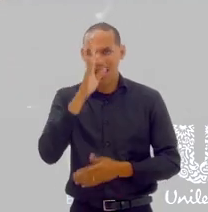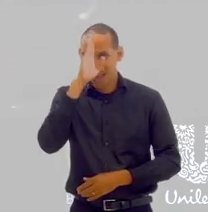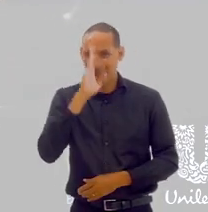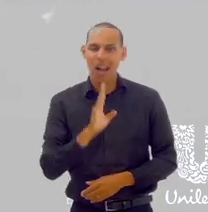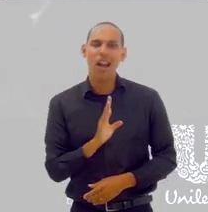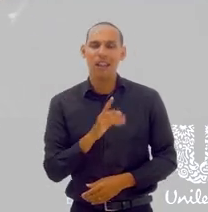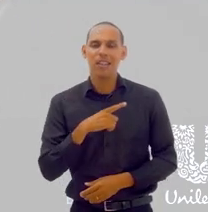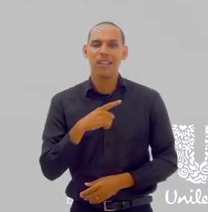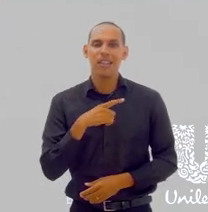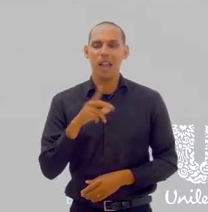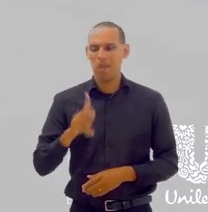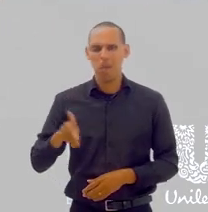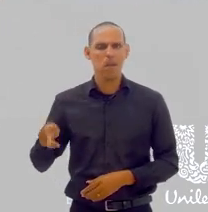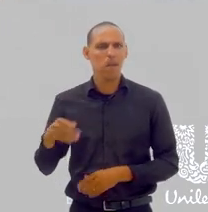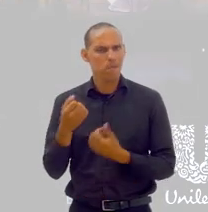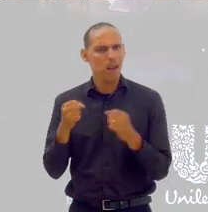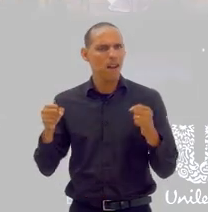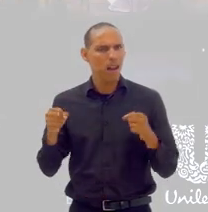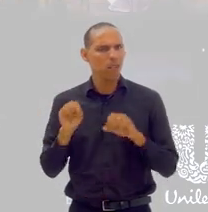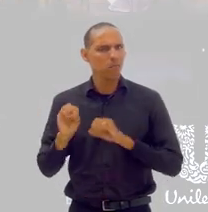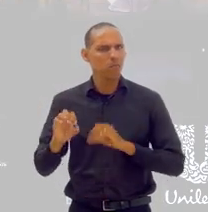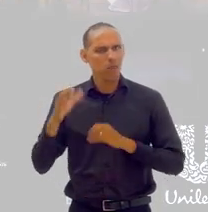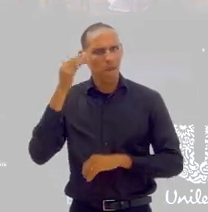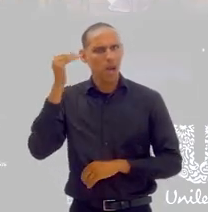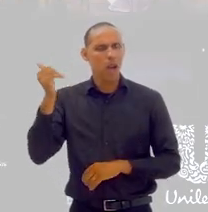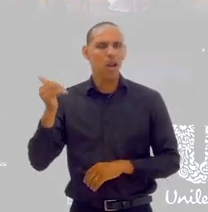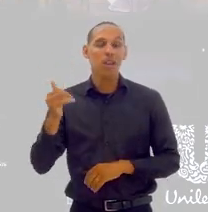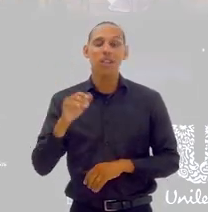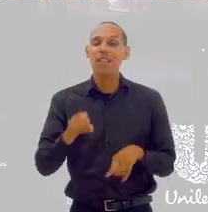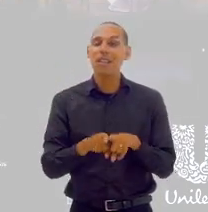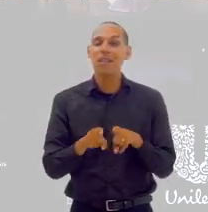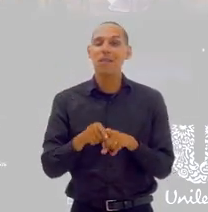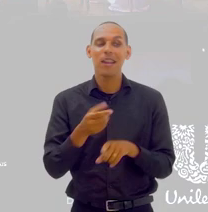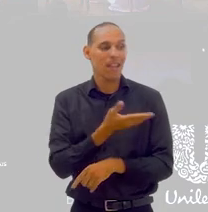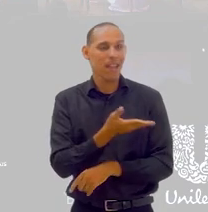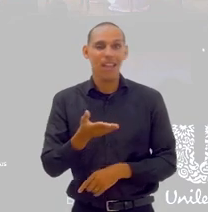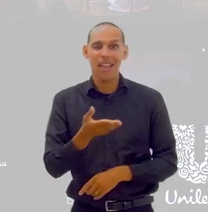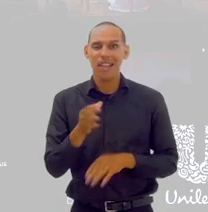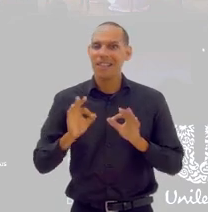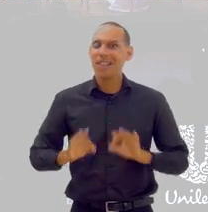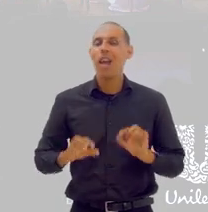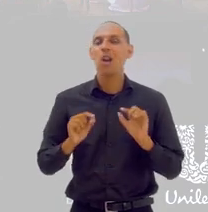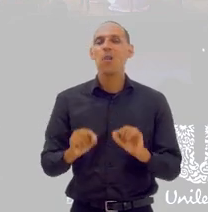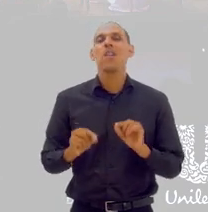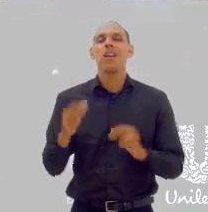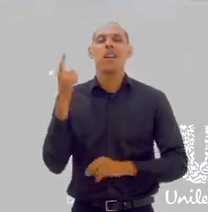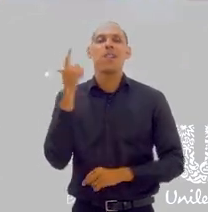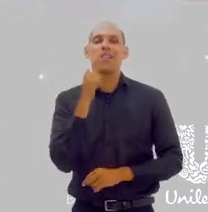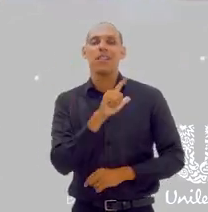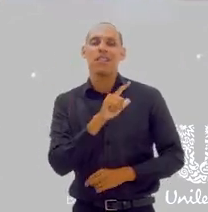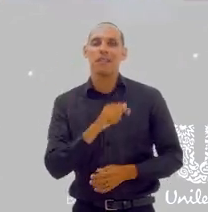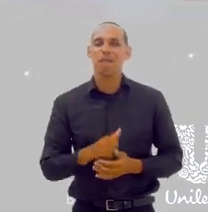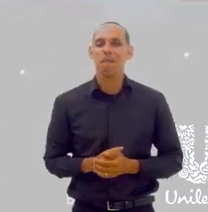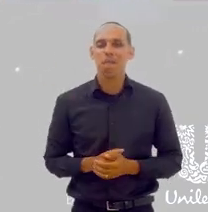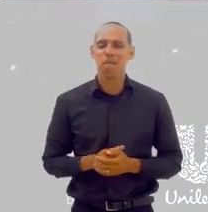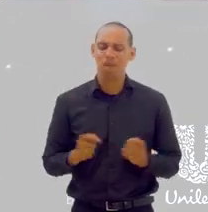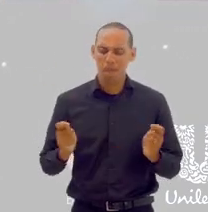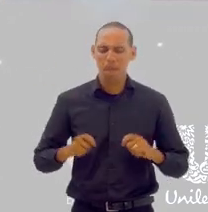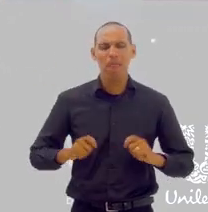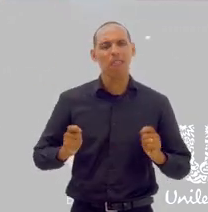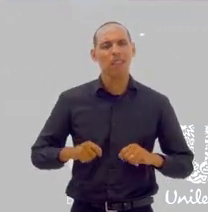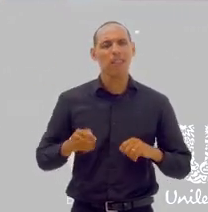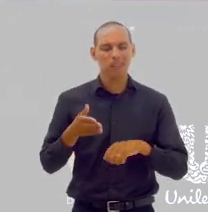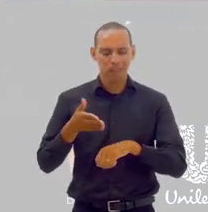grandes professores, e ao mesmo tempo lhes dá a certeza de possuir a capacidade